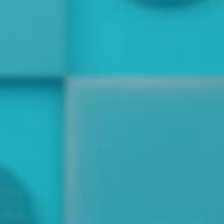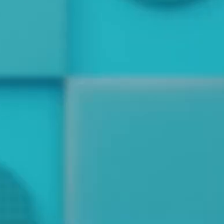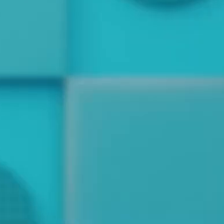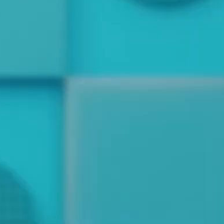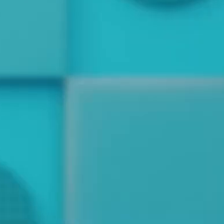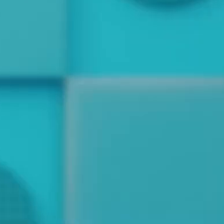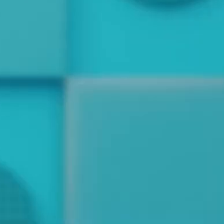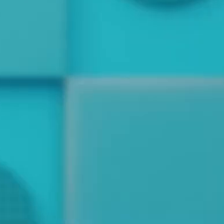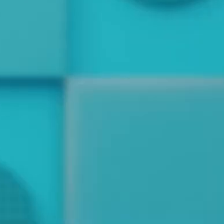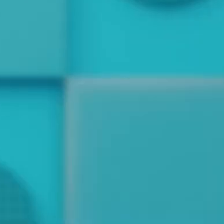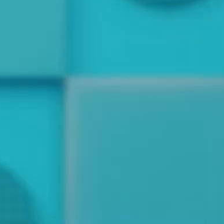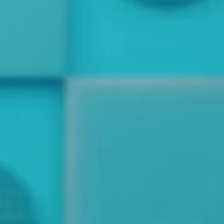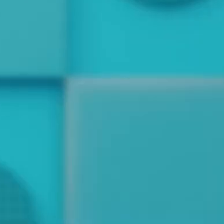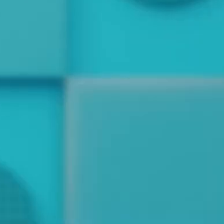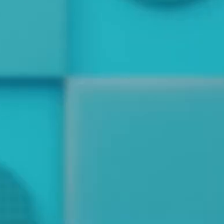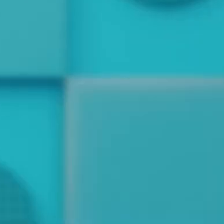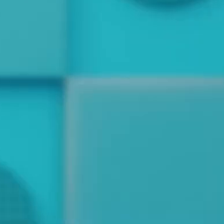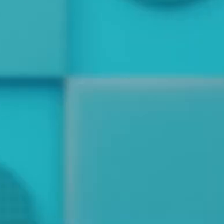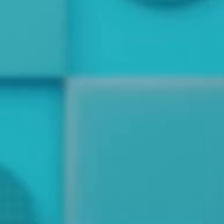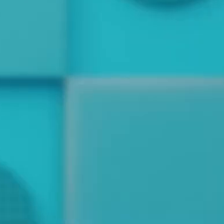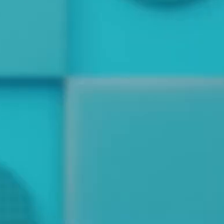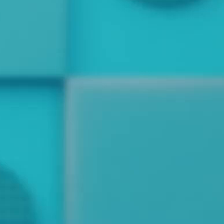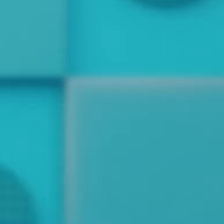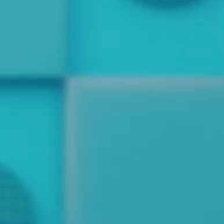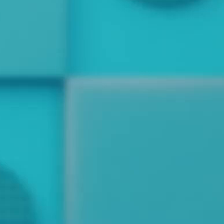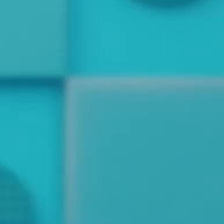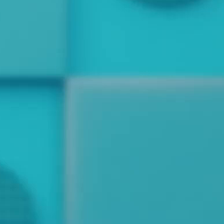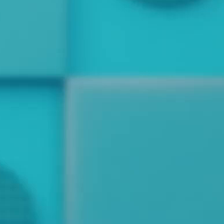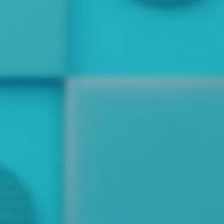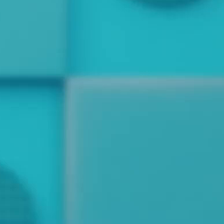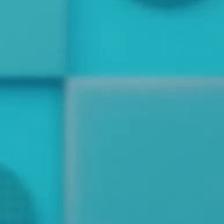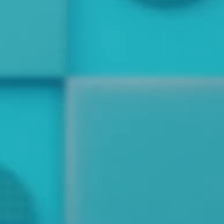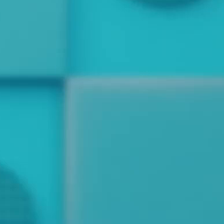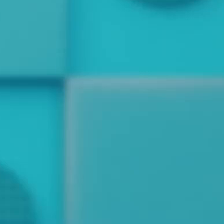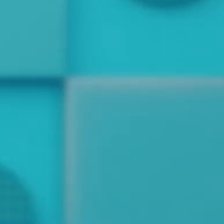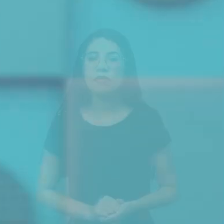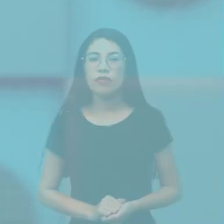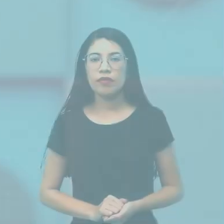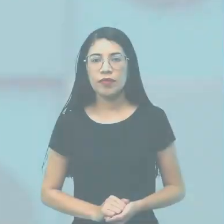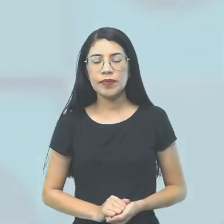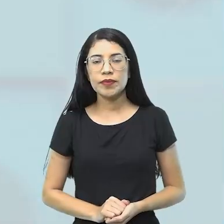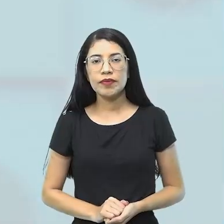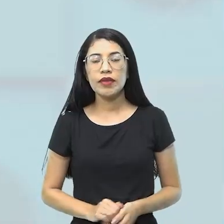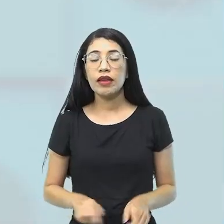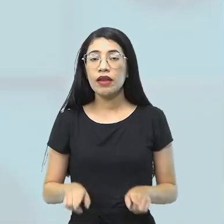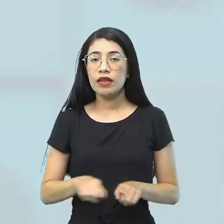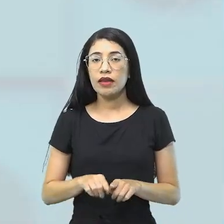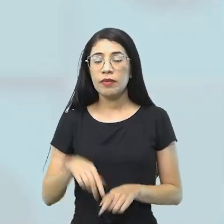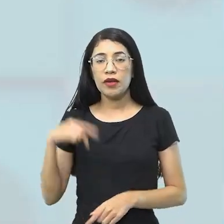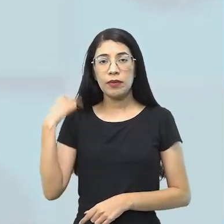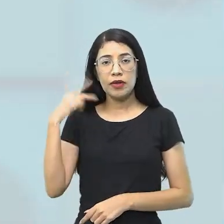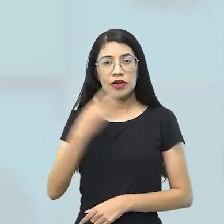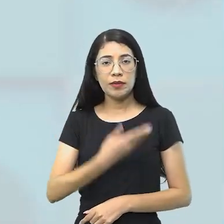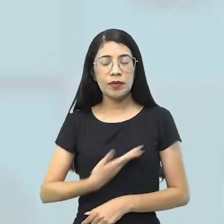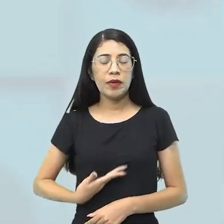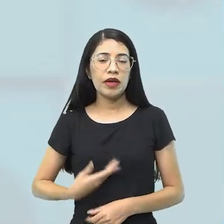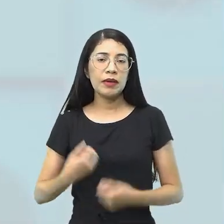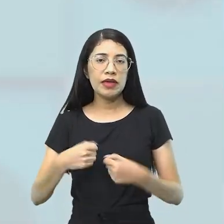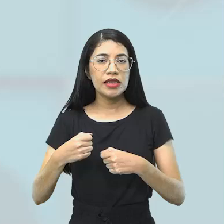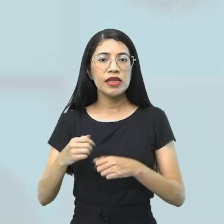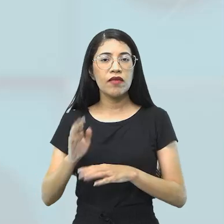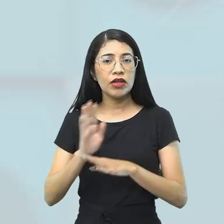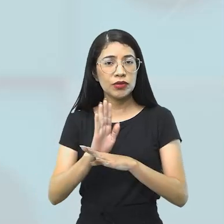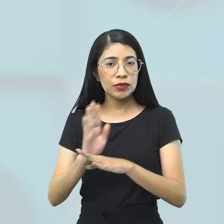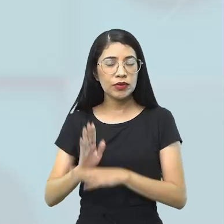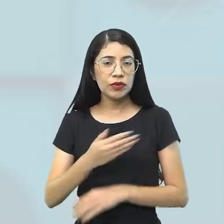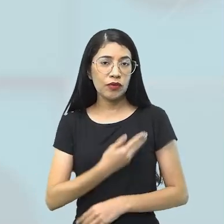mais distante, então as questões políticas, né? de saneamento básico, as coisas que a gente precisa do auxílio do governo não chegam com